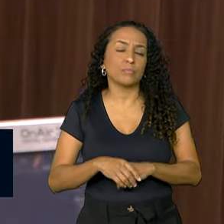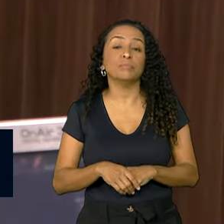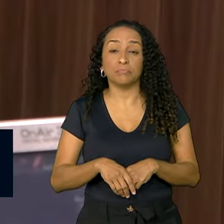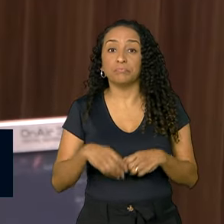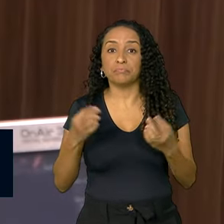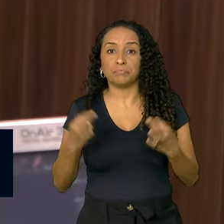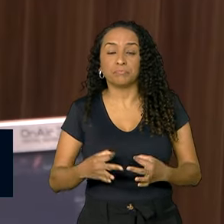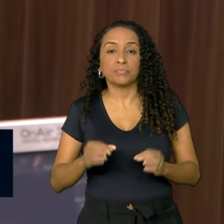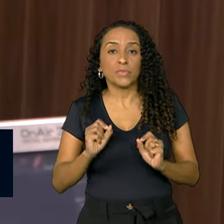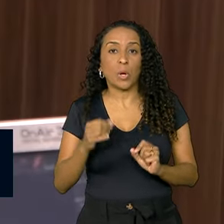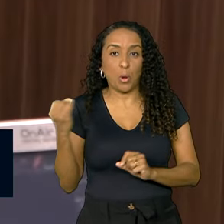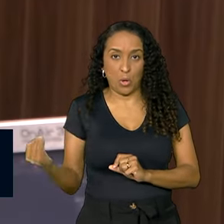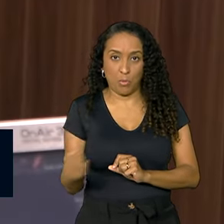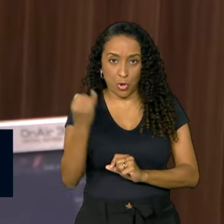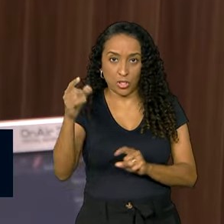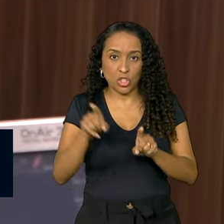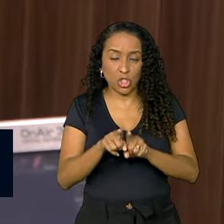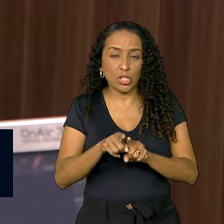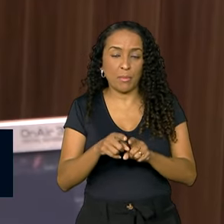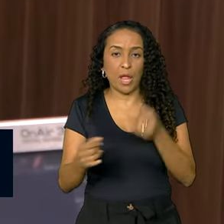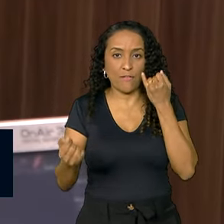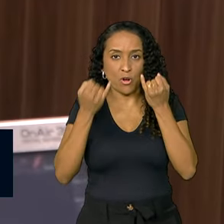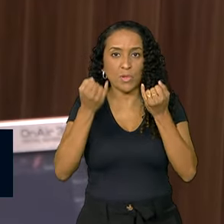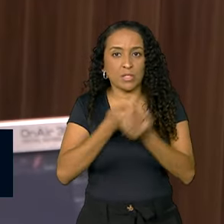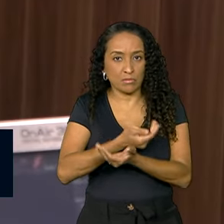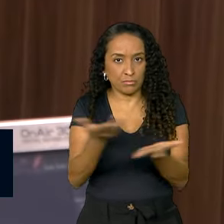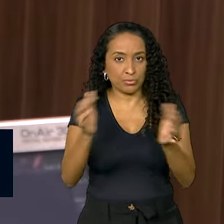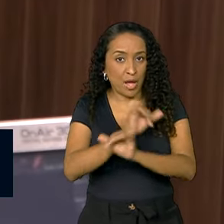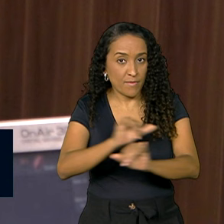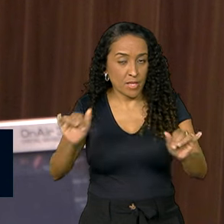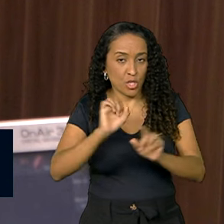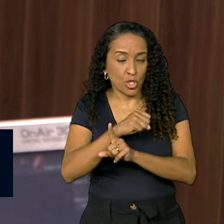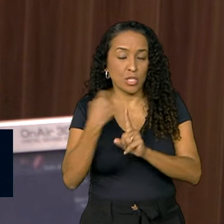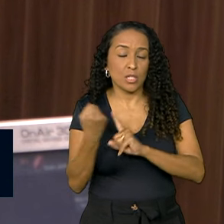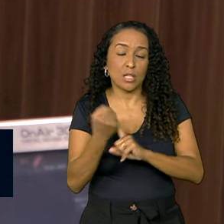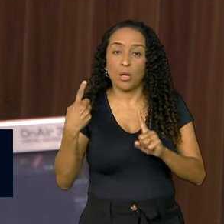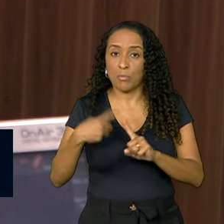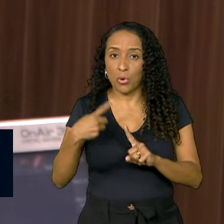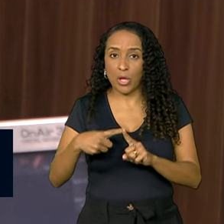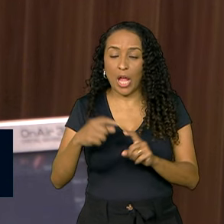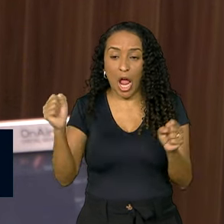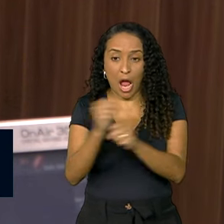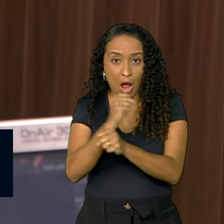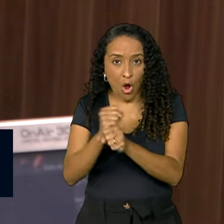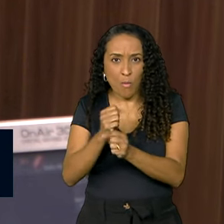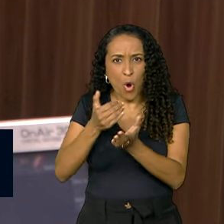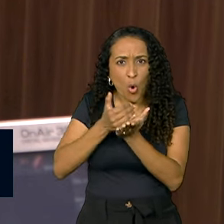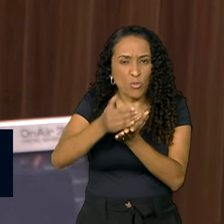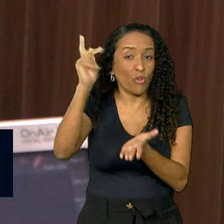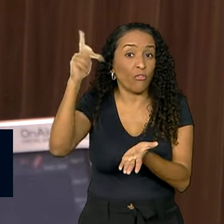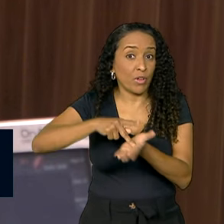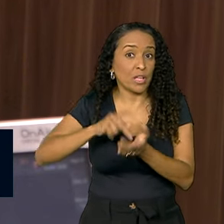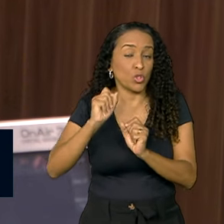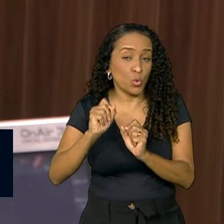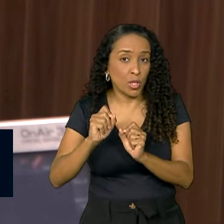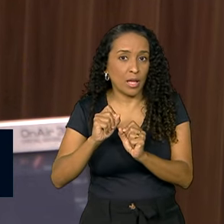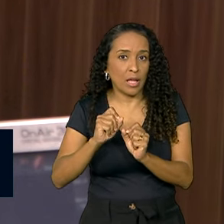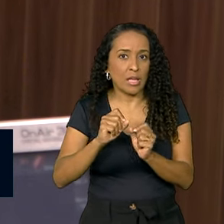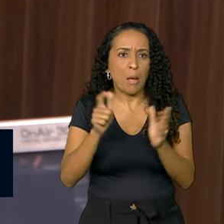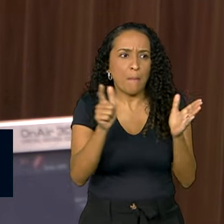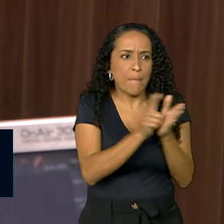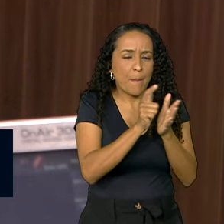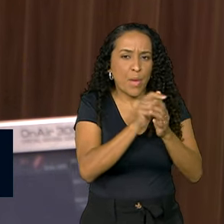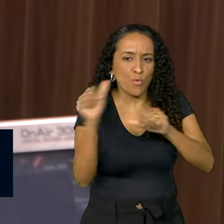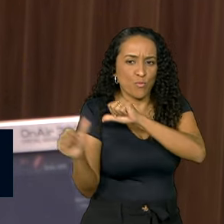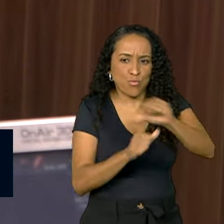perfeito é importante até trazer essa informação pra sociedade pois assim as obras elas iniciaram de Fato né saíram do Papel